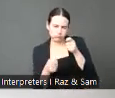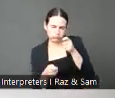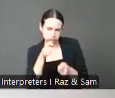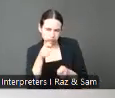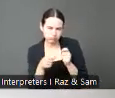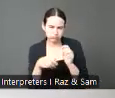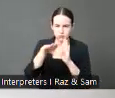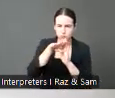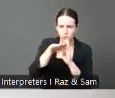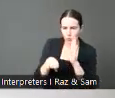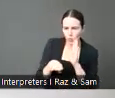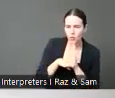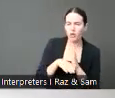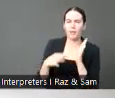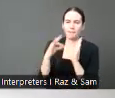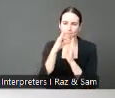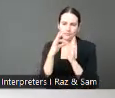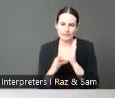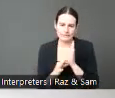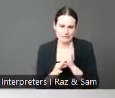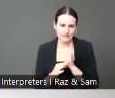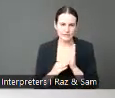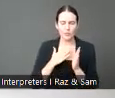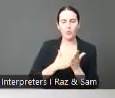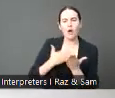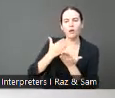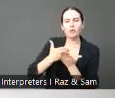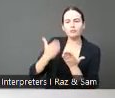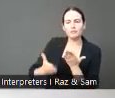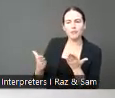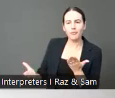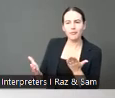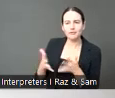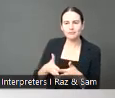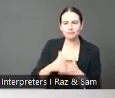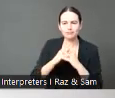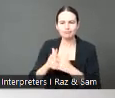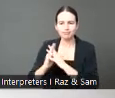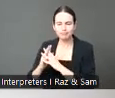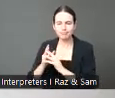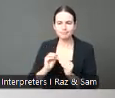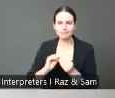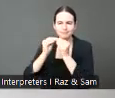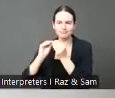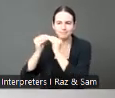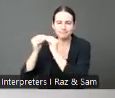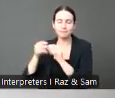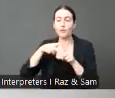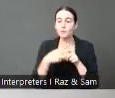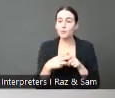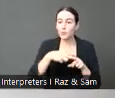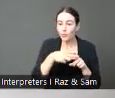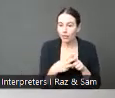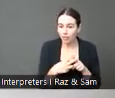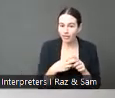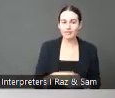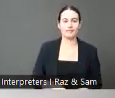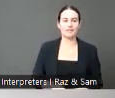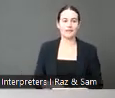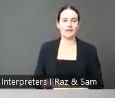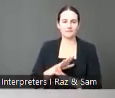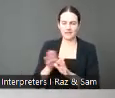de recursos específicos, desenvolvimento e incorporação de instrumentos técnicos, perfis territoriais e